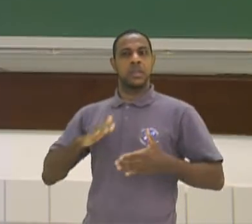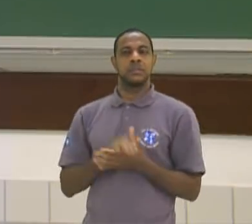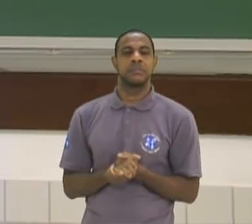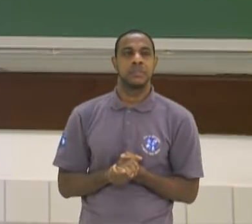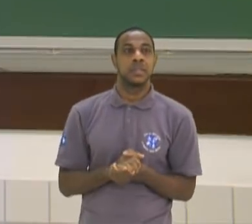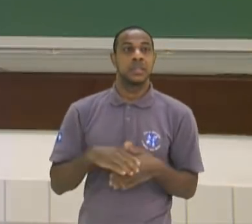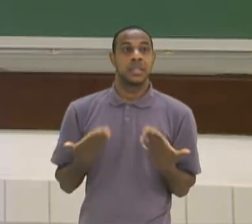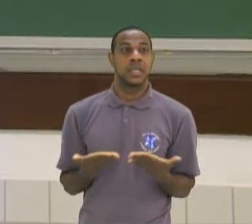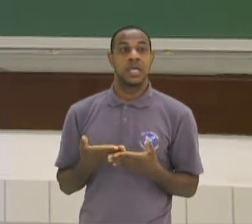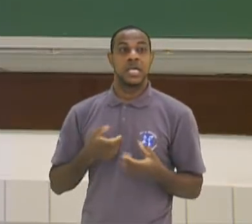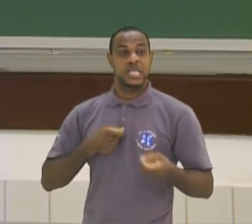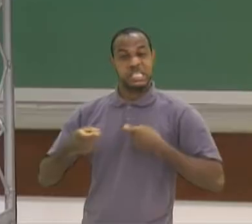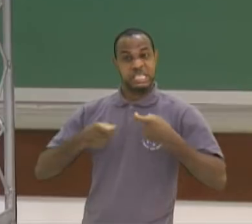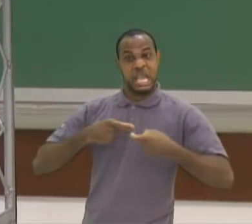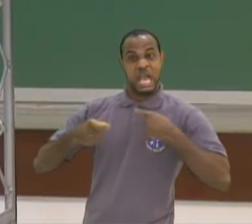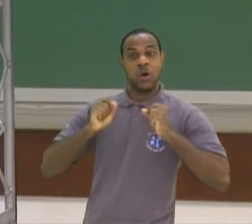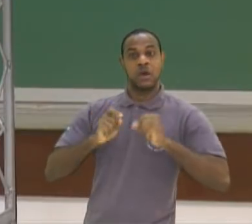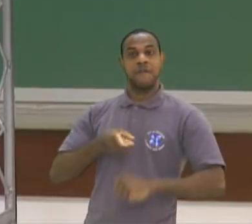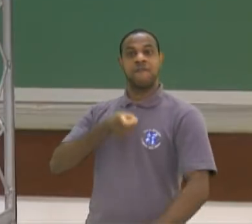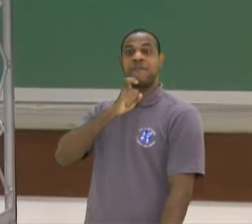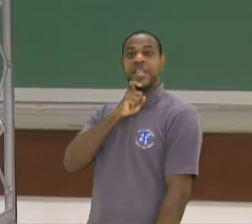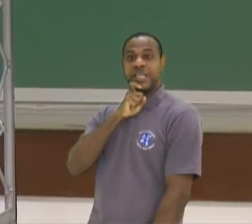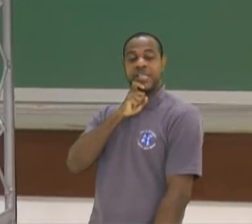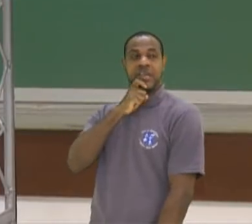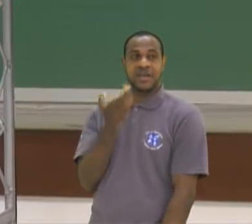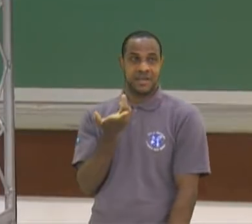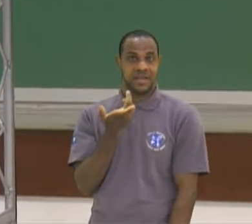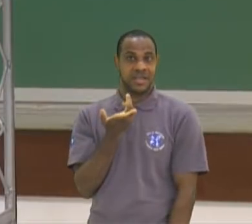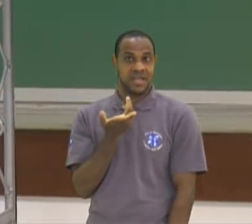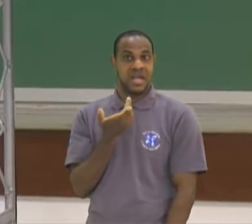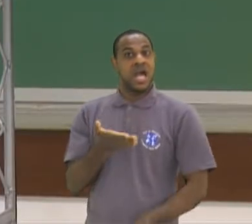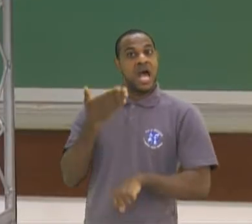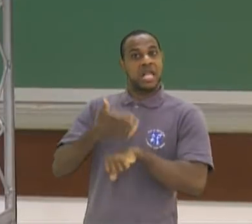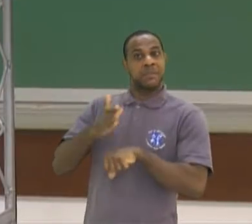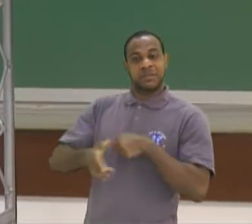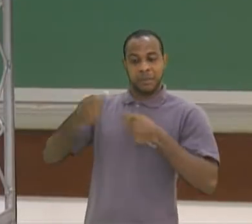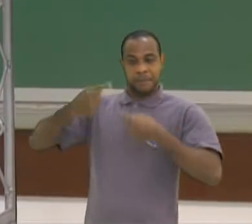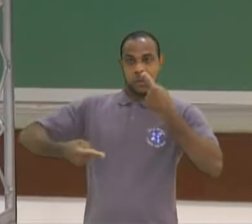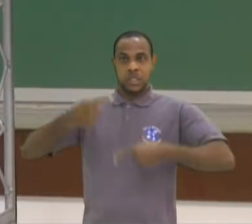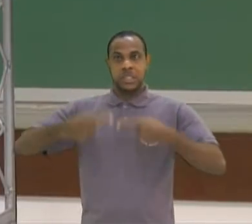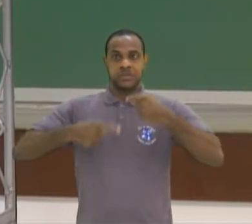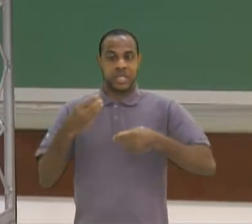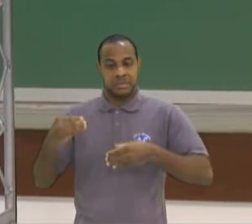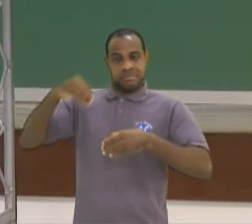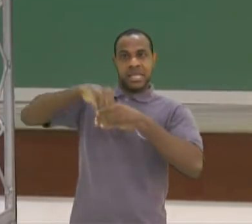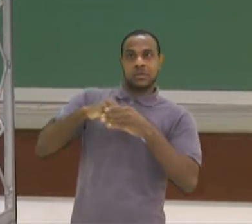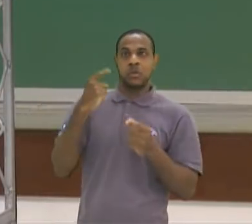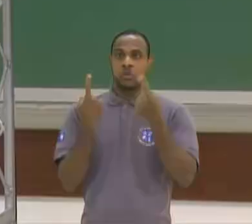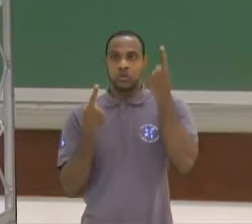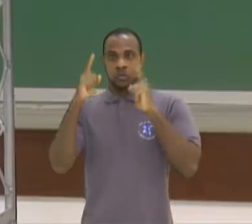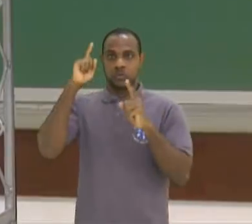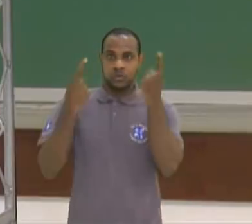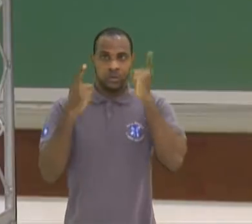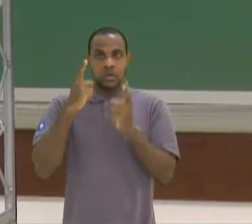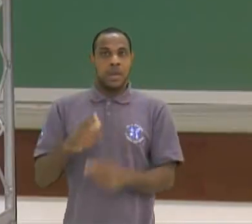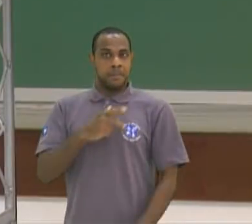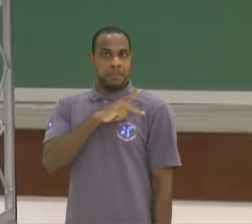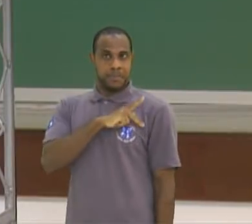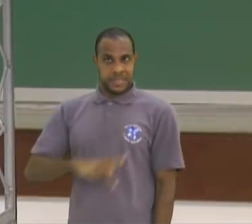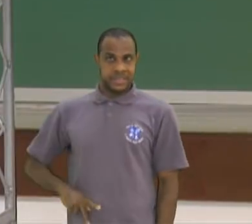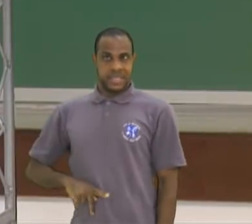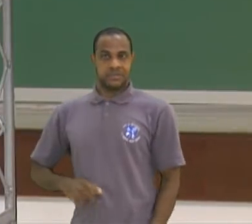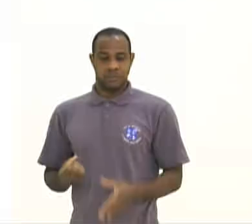certo? Guerra Fria. As práticas políticas implantadas no Chile pelo presidente